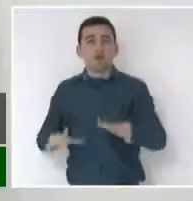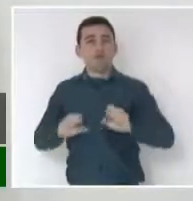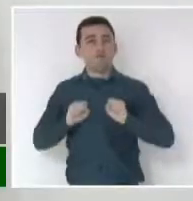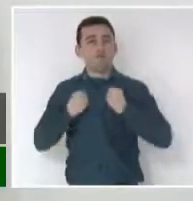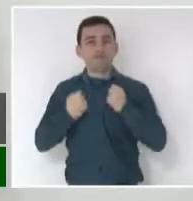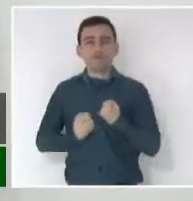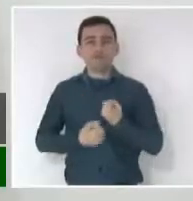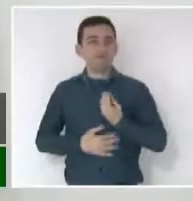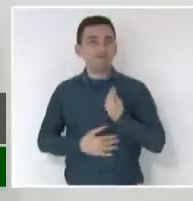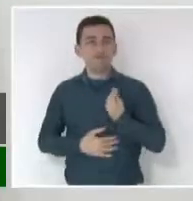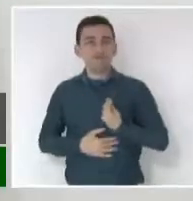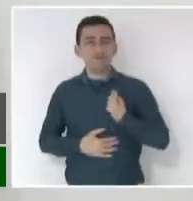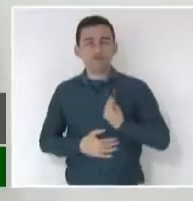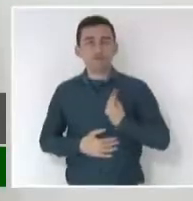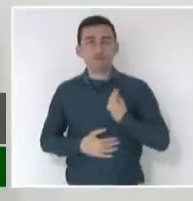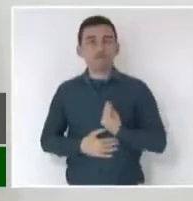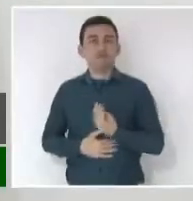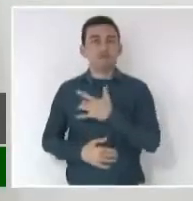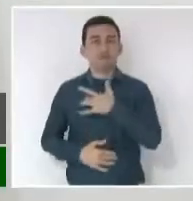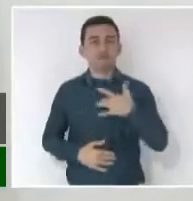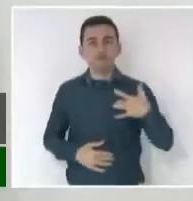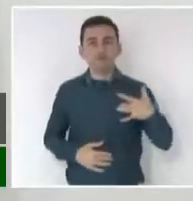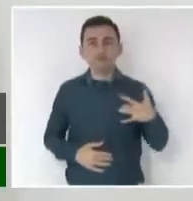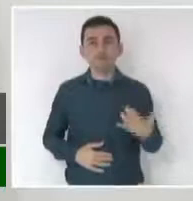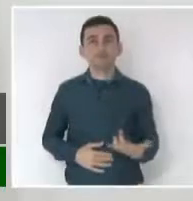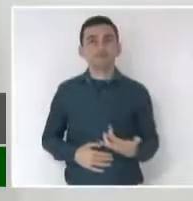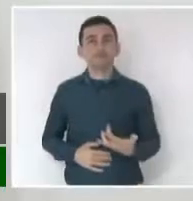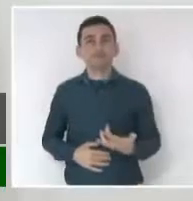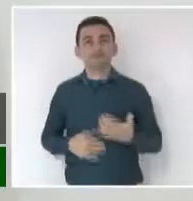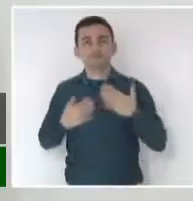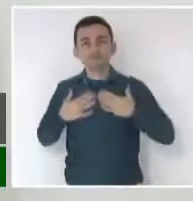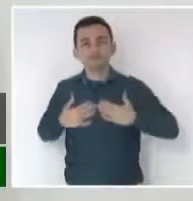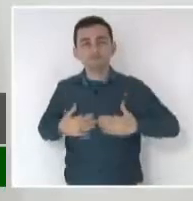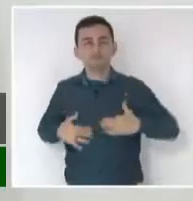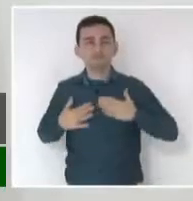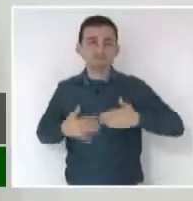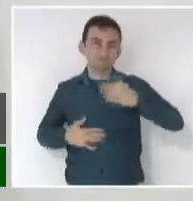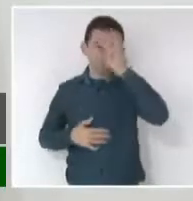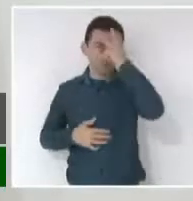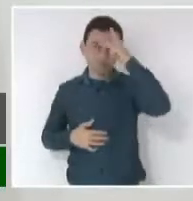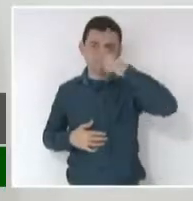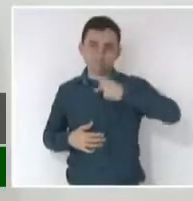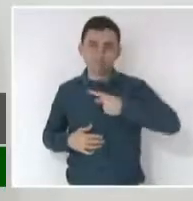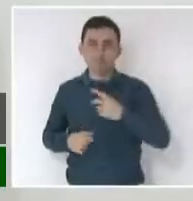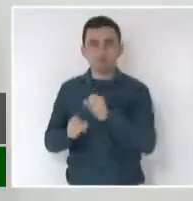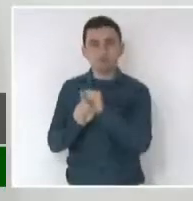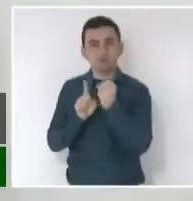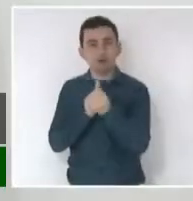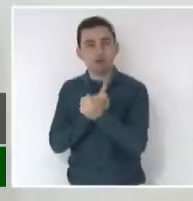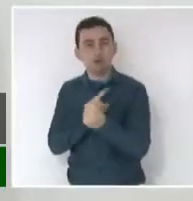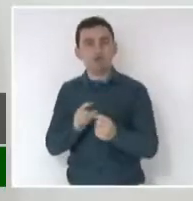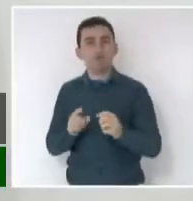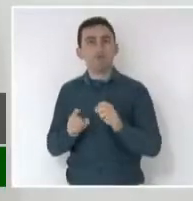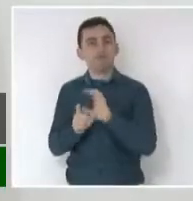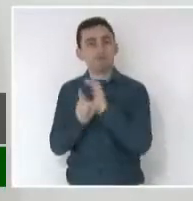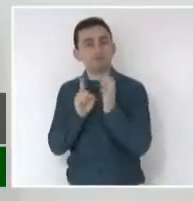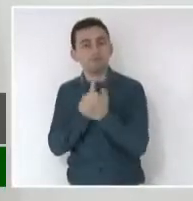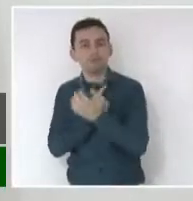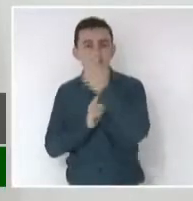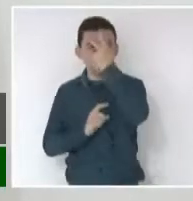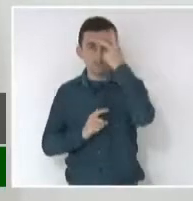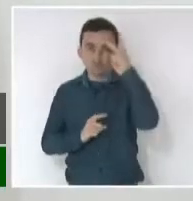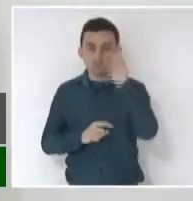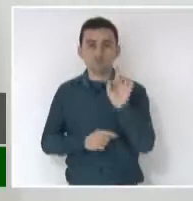da saúde e do bem-estar pessoal, social, comunitário das pessoas.